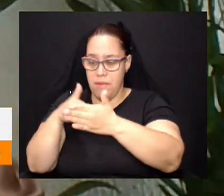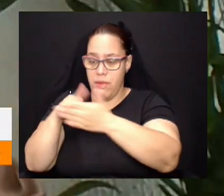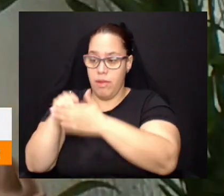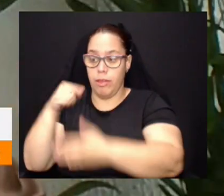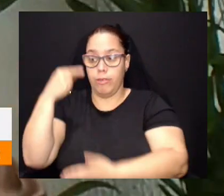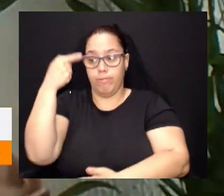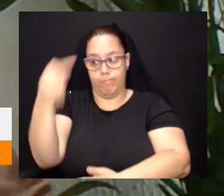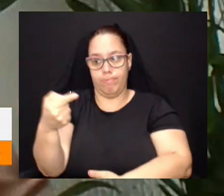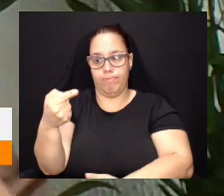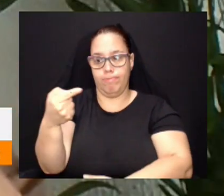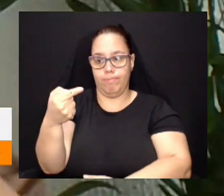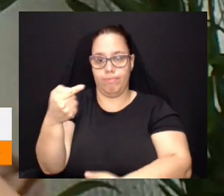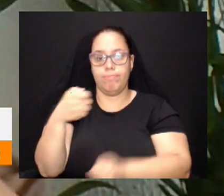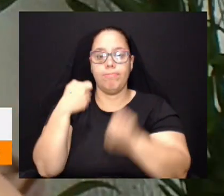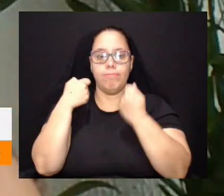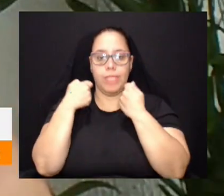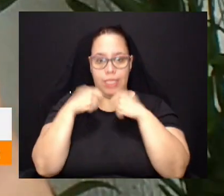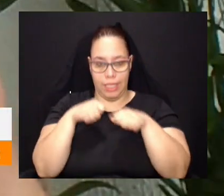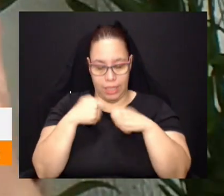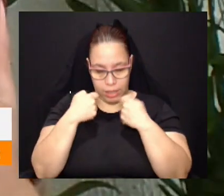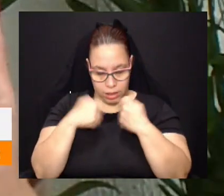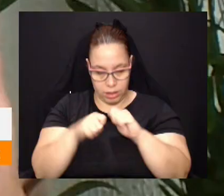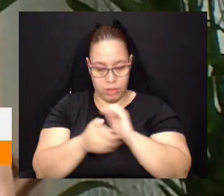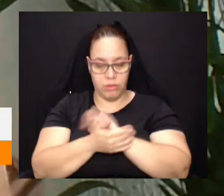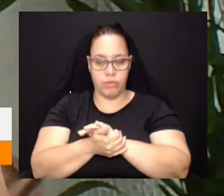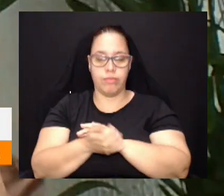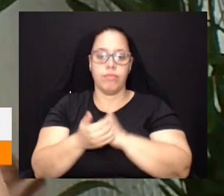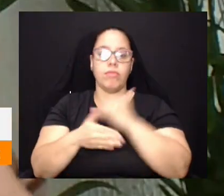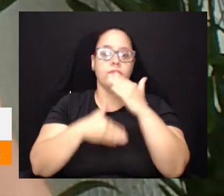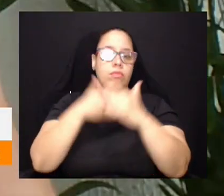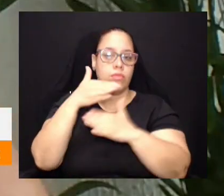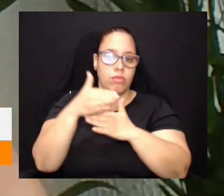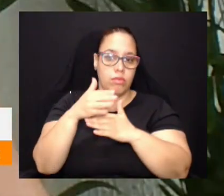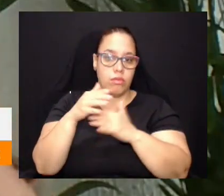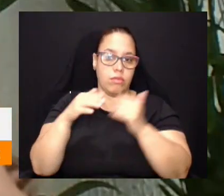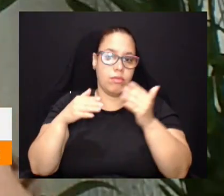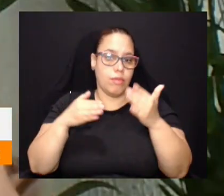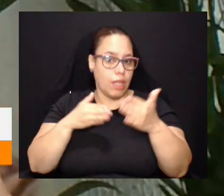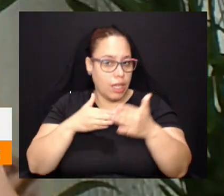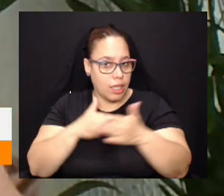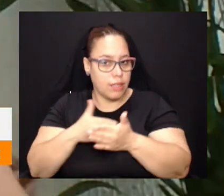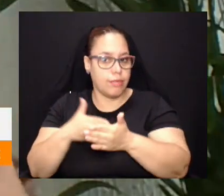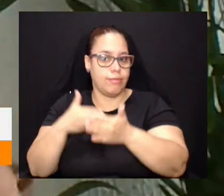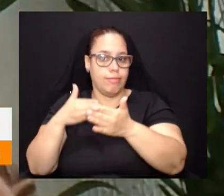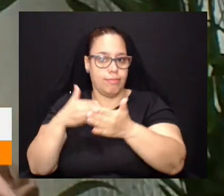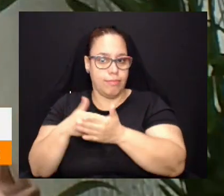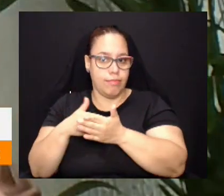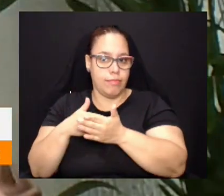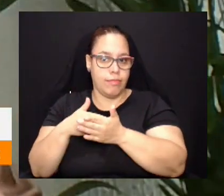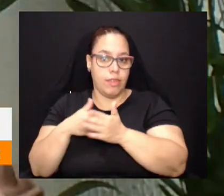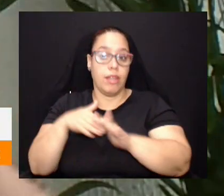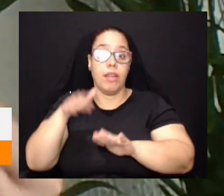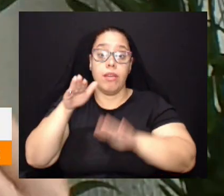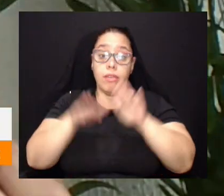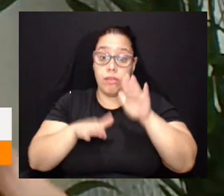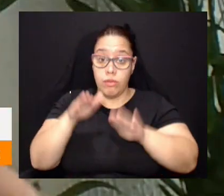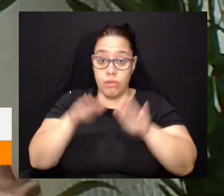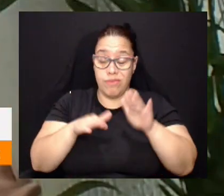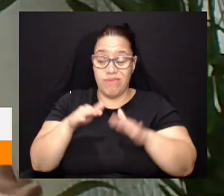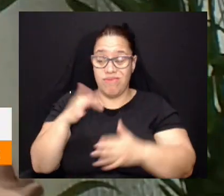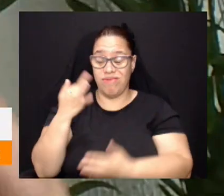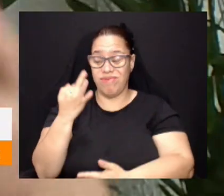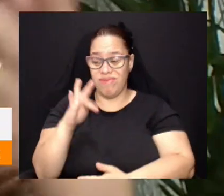é necessário, e o processo de colocar limite, às vezes, vai ser dolorido. E